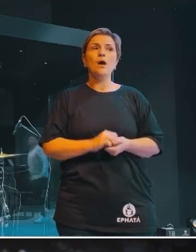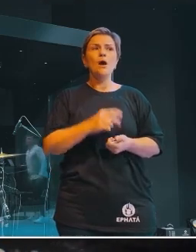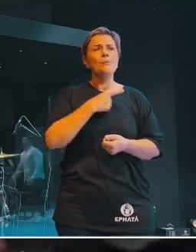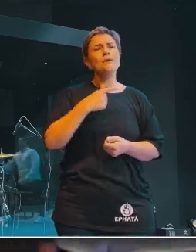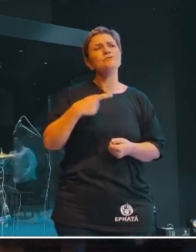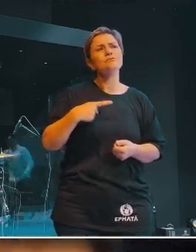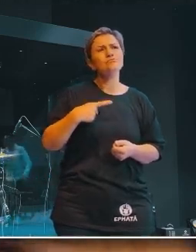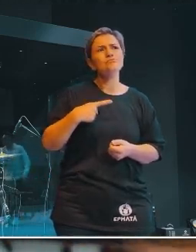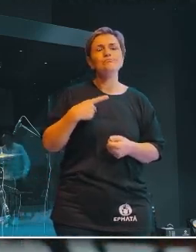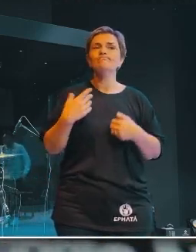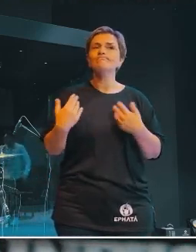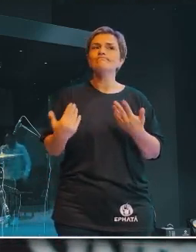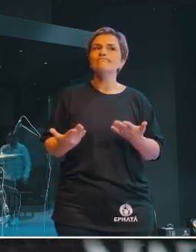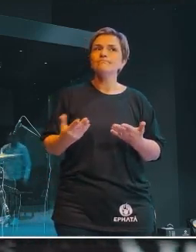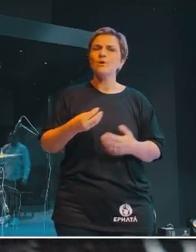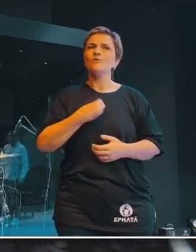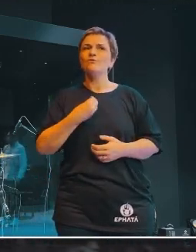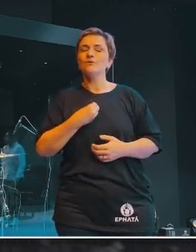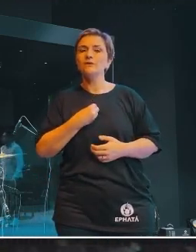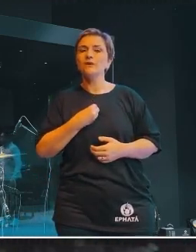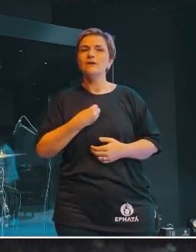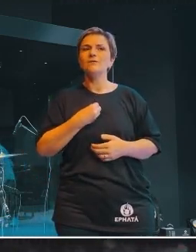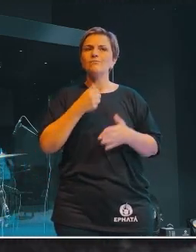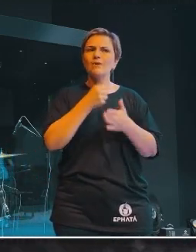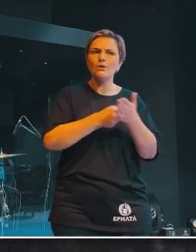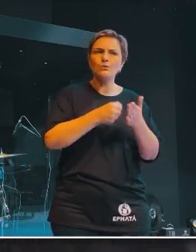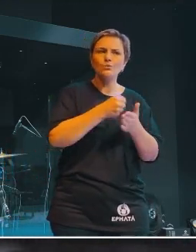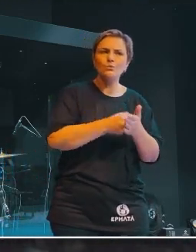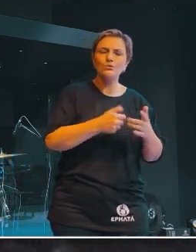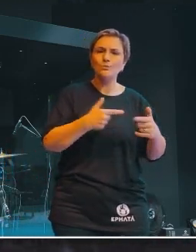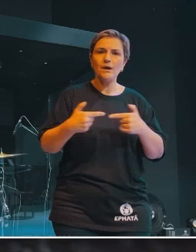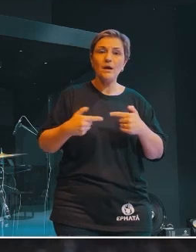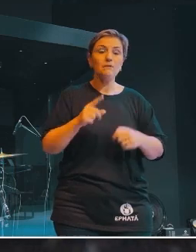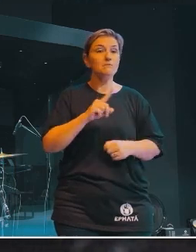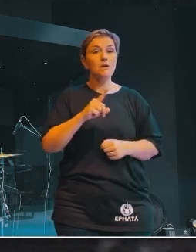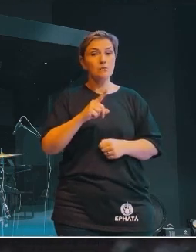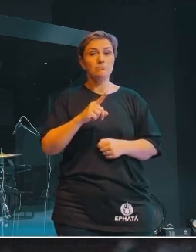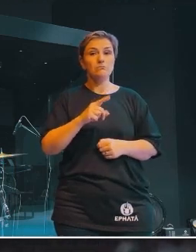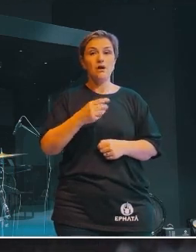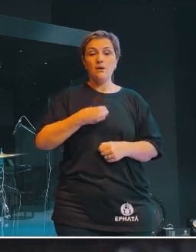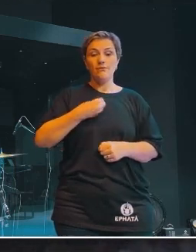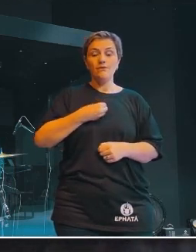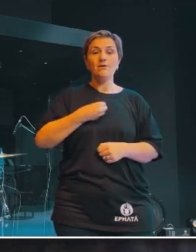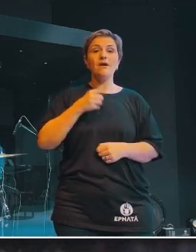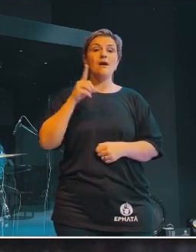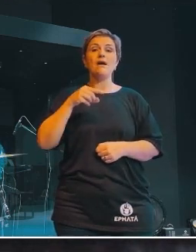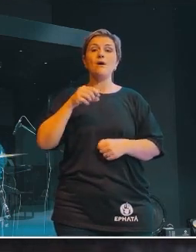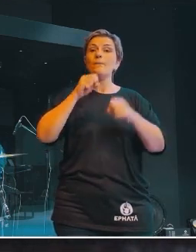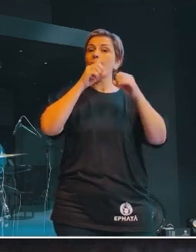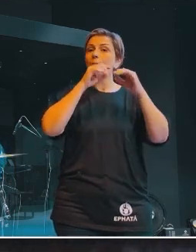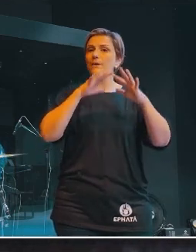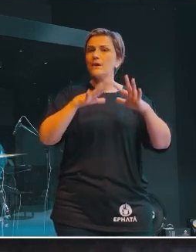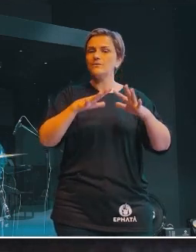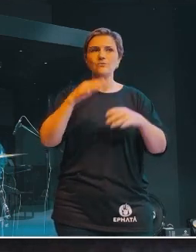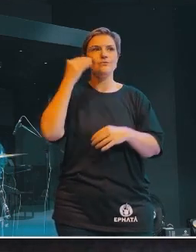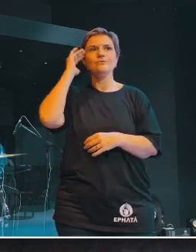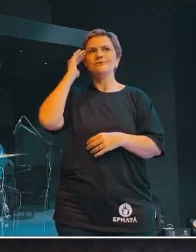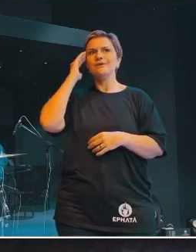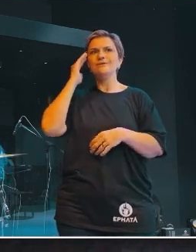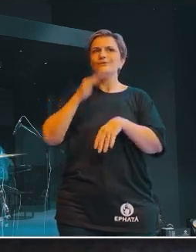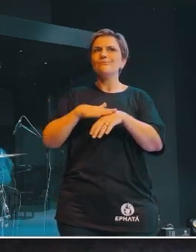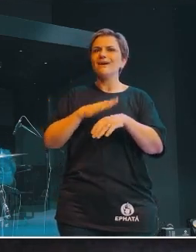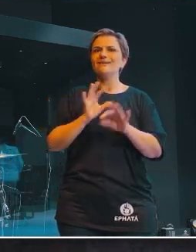Pastor, a vida é uma guerra? Não. A vida é uma bênção. Eu não entendi mais nada, eu te